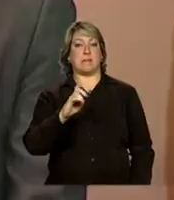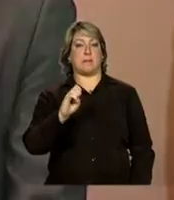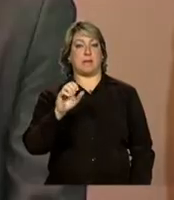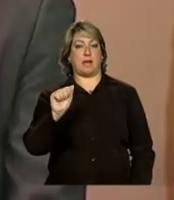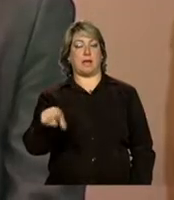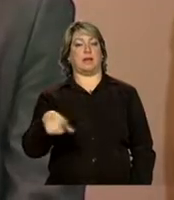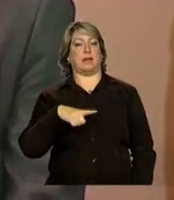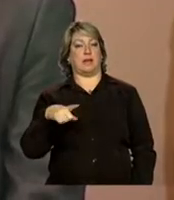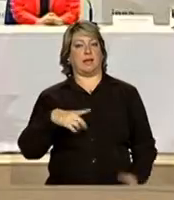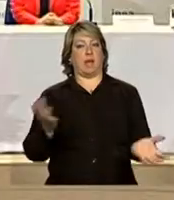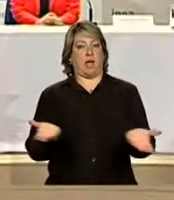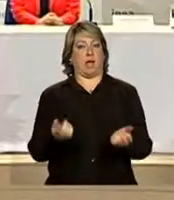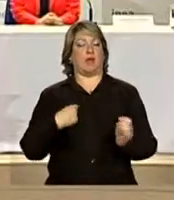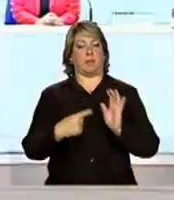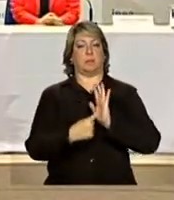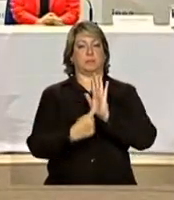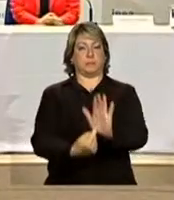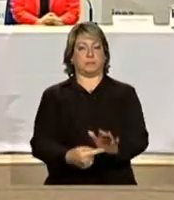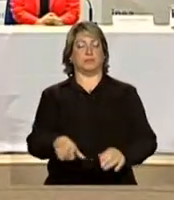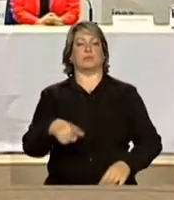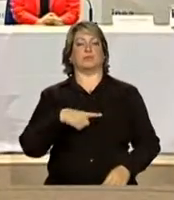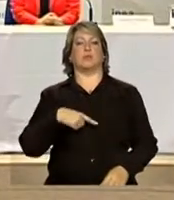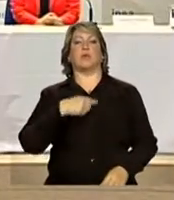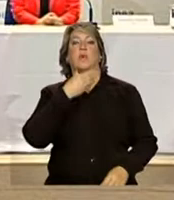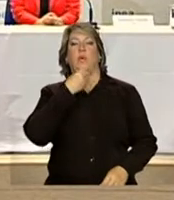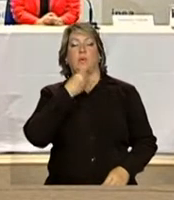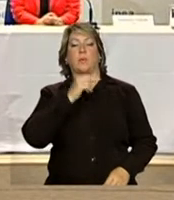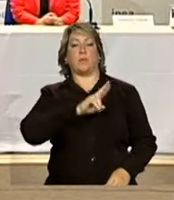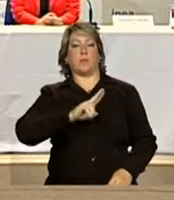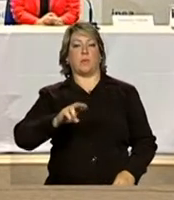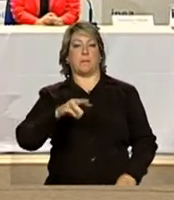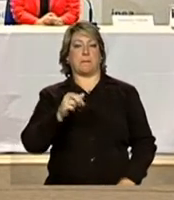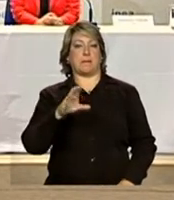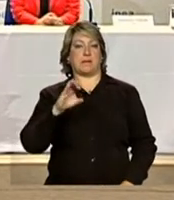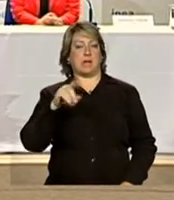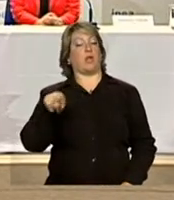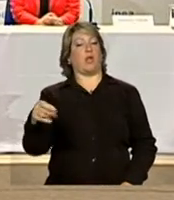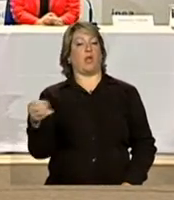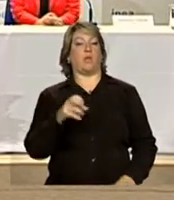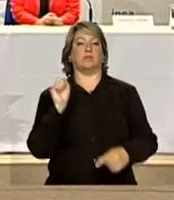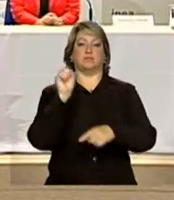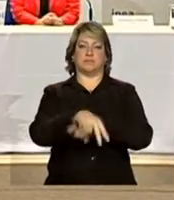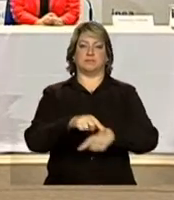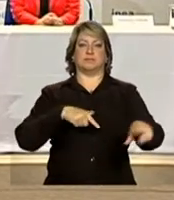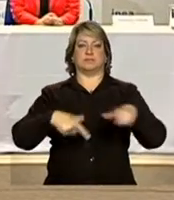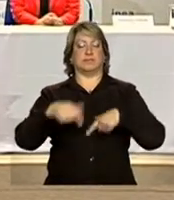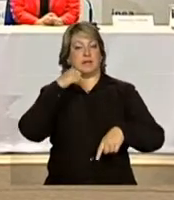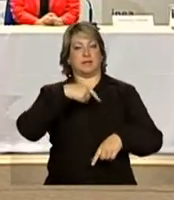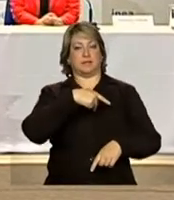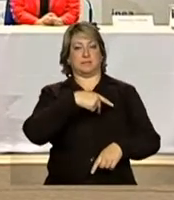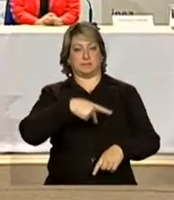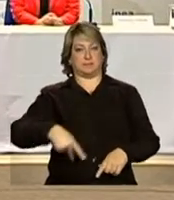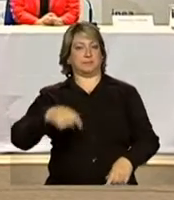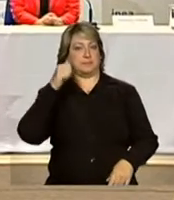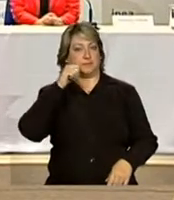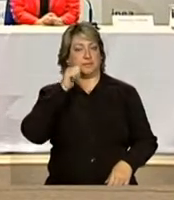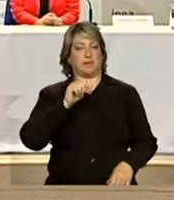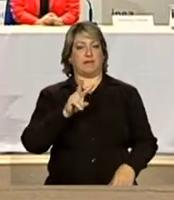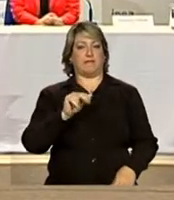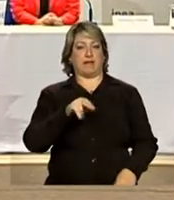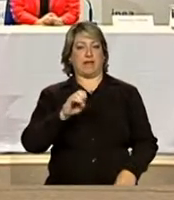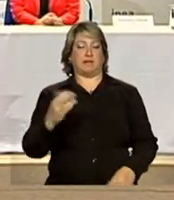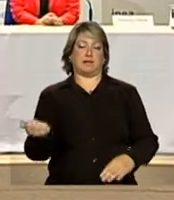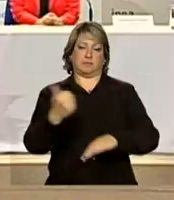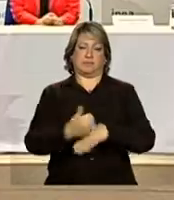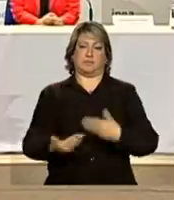Instituto de Pesquisa Econômica Aplicada. O economista Marcelo Neri receberá o cargo da presidenta interina Vanessa Petrelli